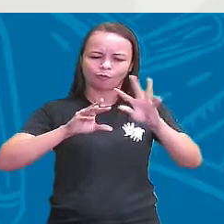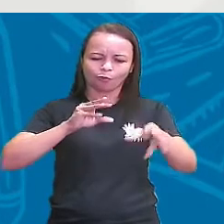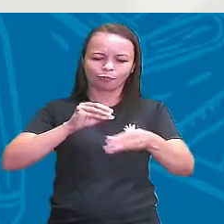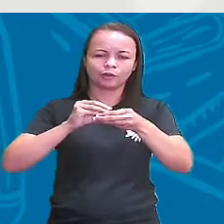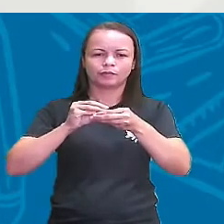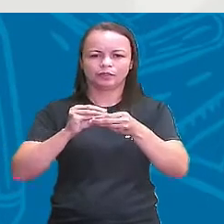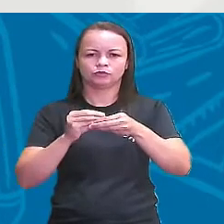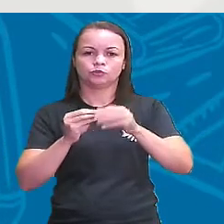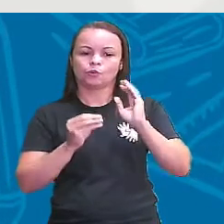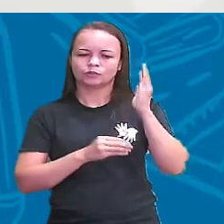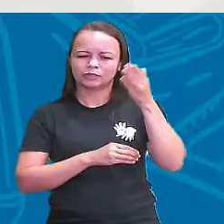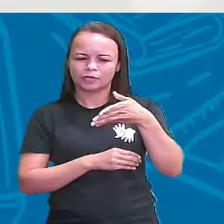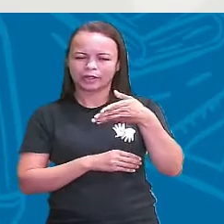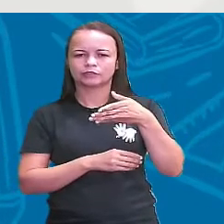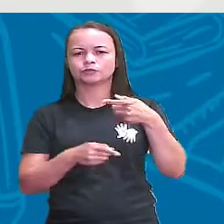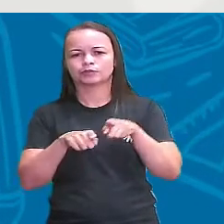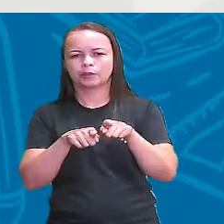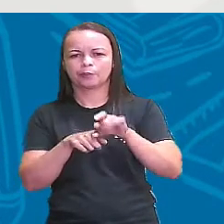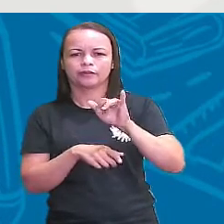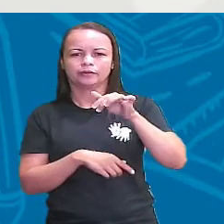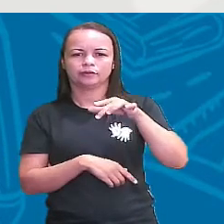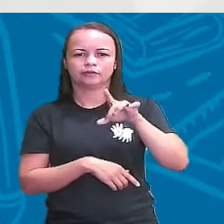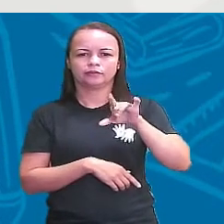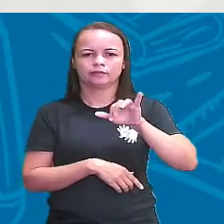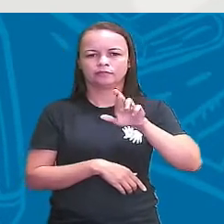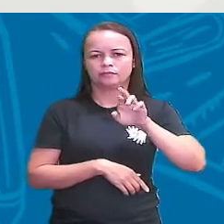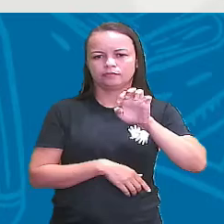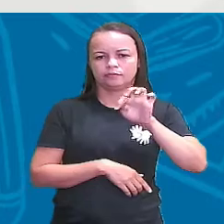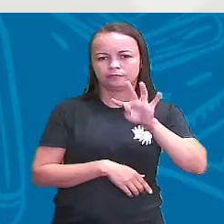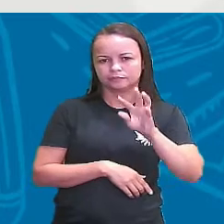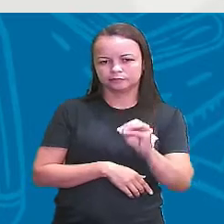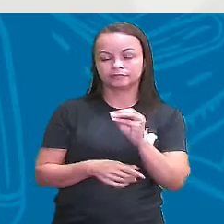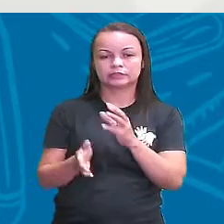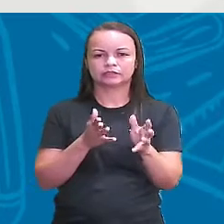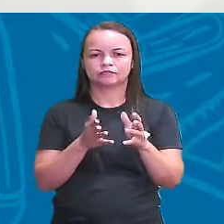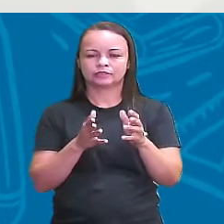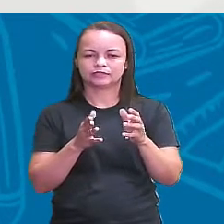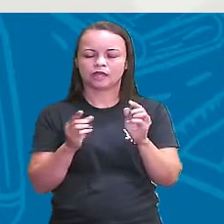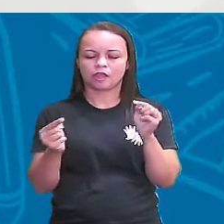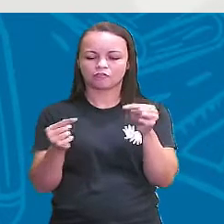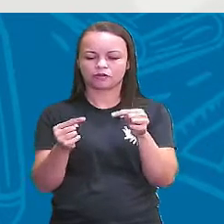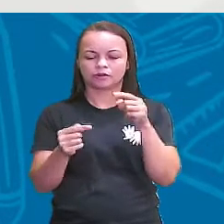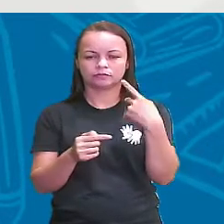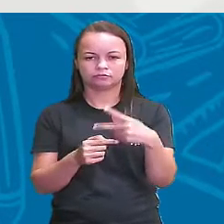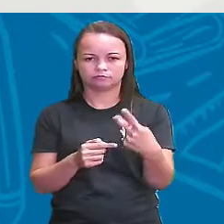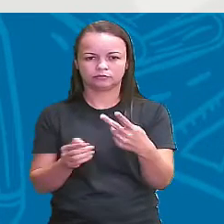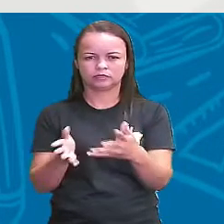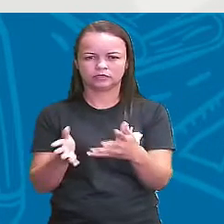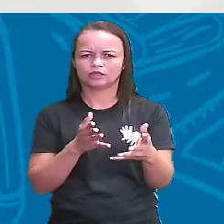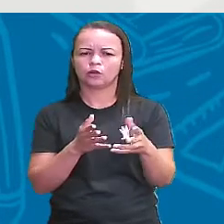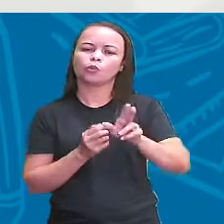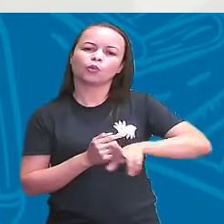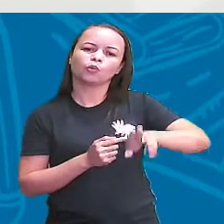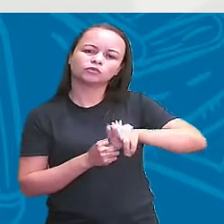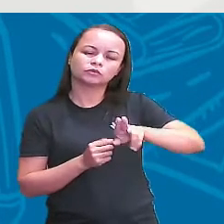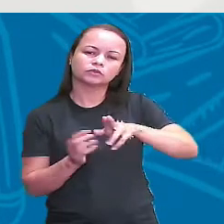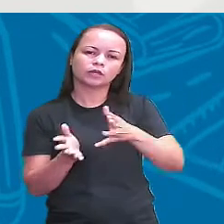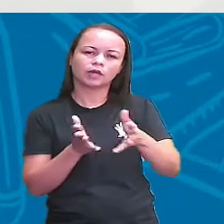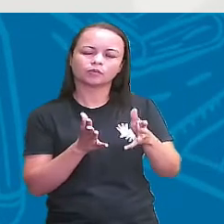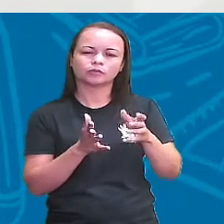e indireto, para fazer referência a eles, usamos os respectivos pronomes